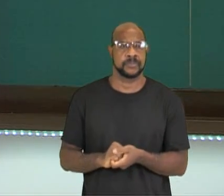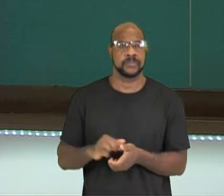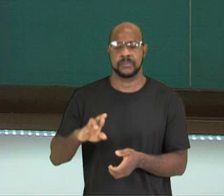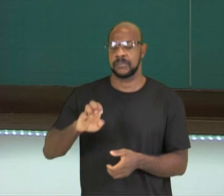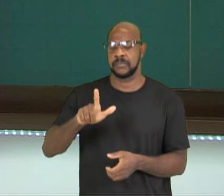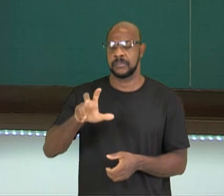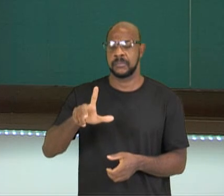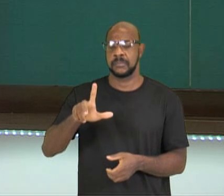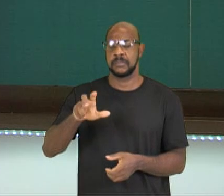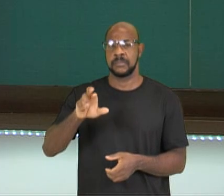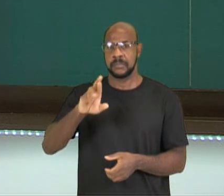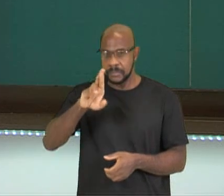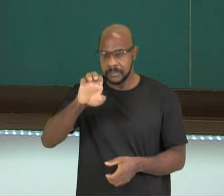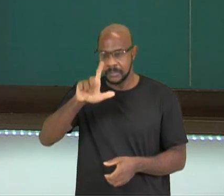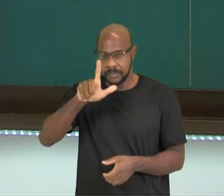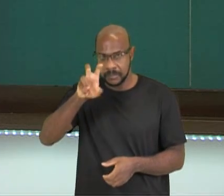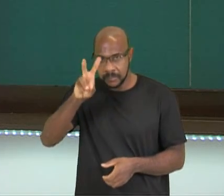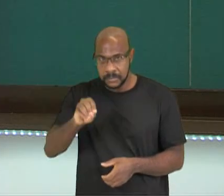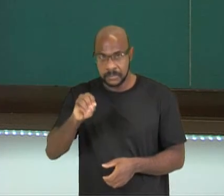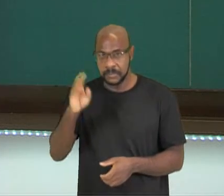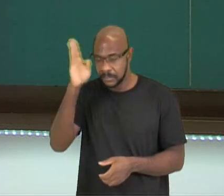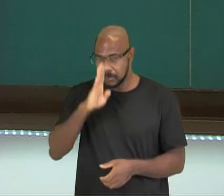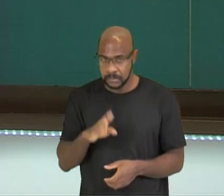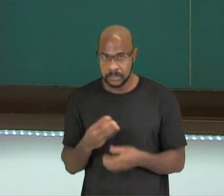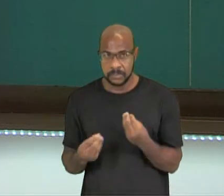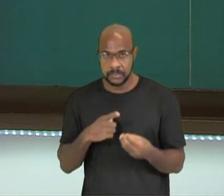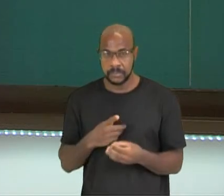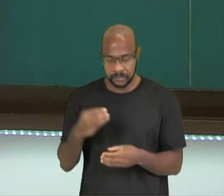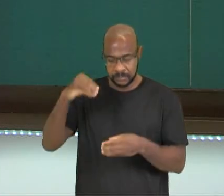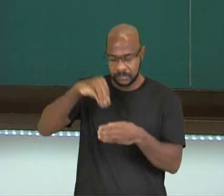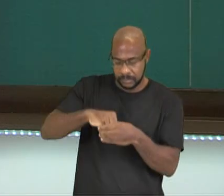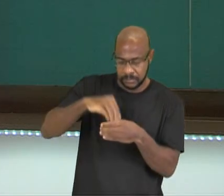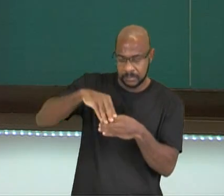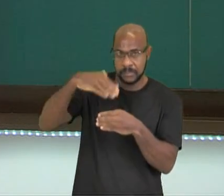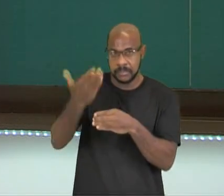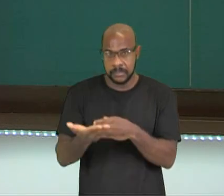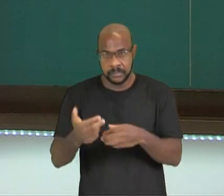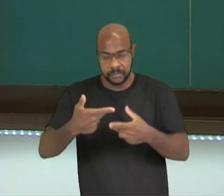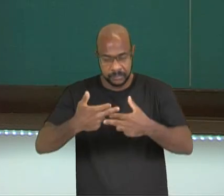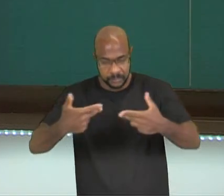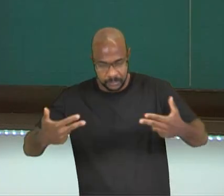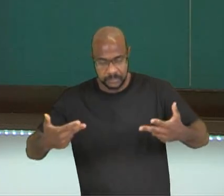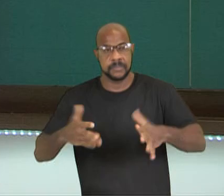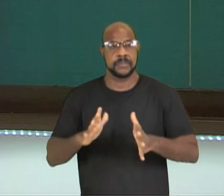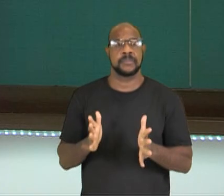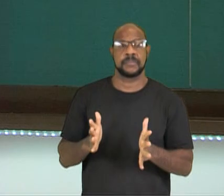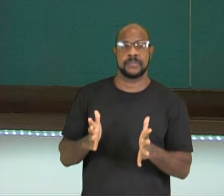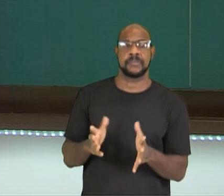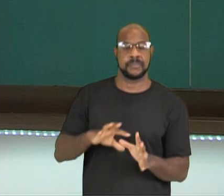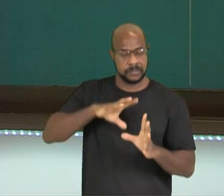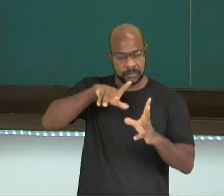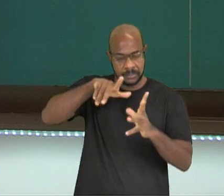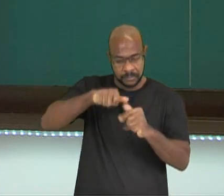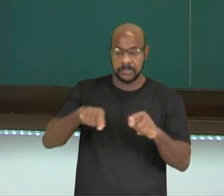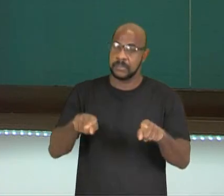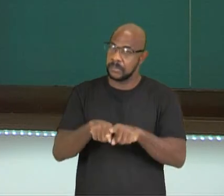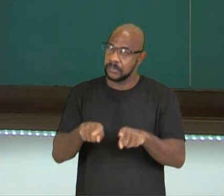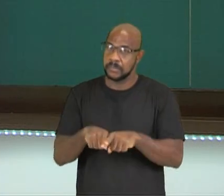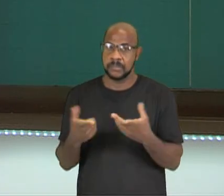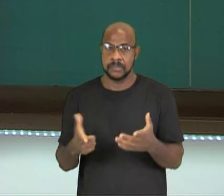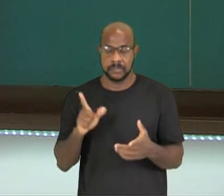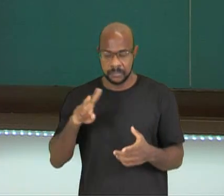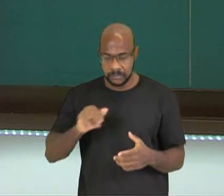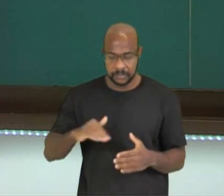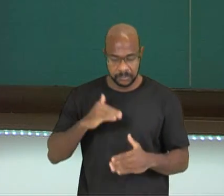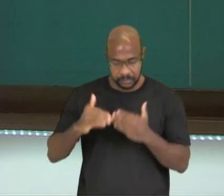vimos os agentes internos e externos, não só do Brasil, mas do mundo como um todo, e aí foram